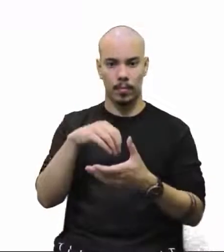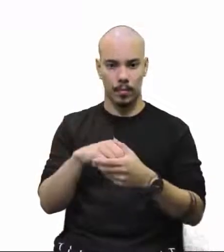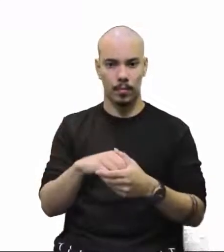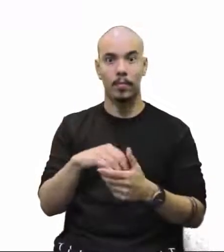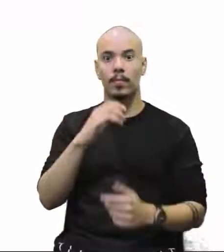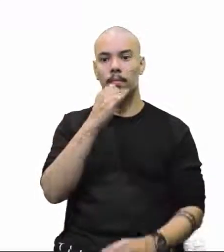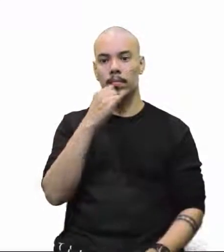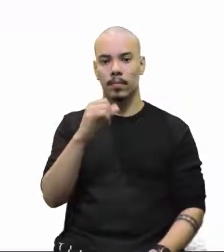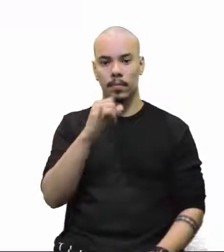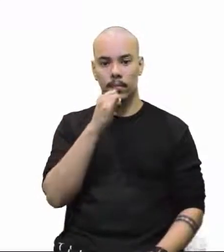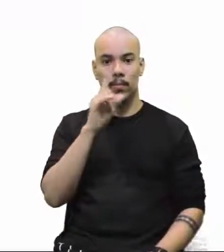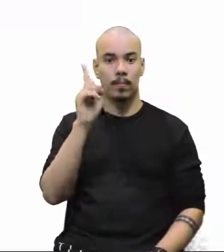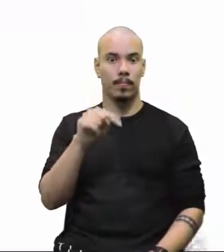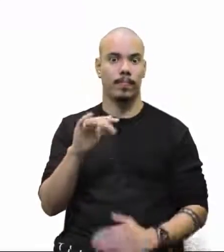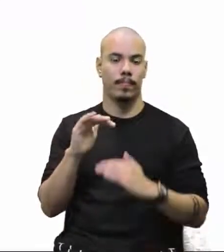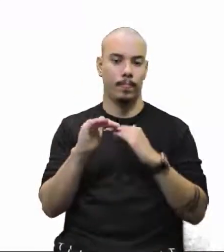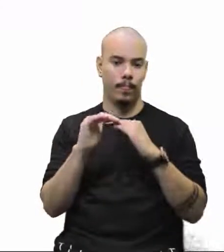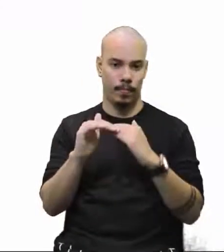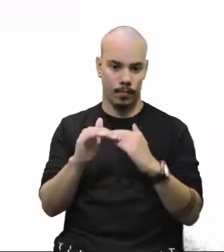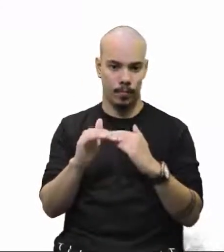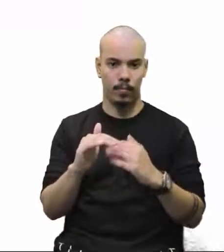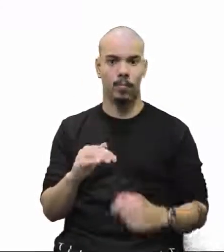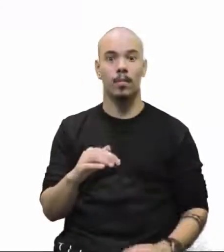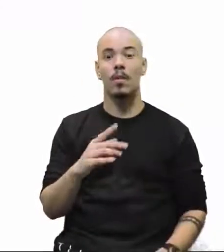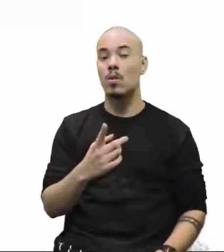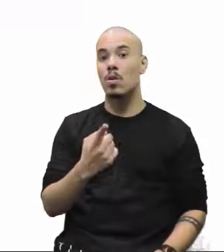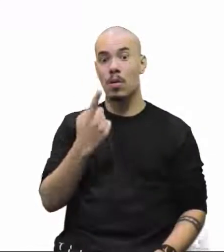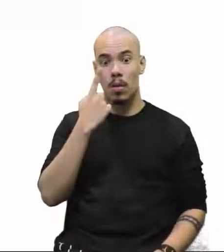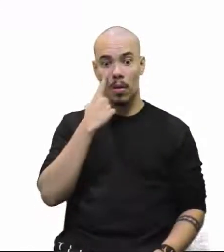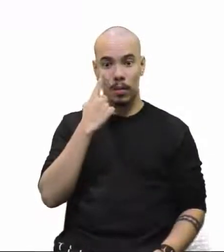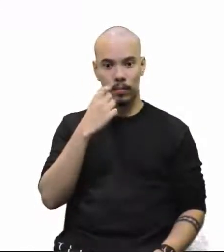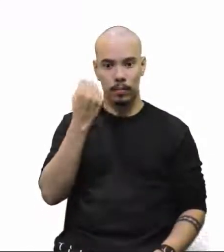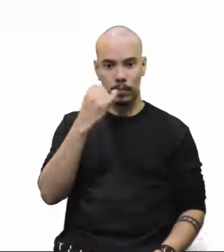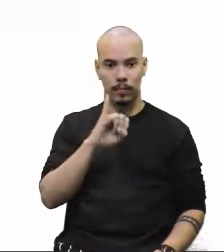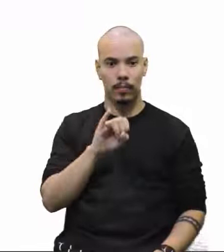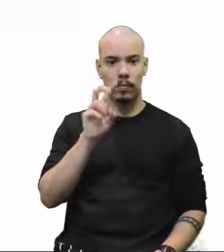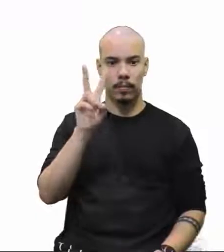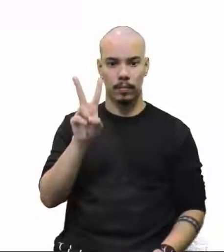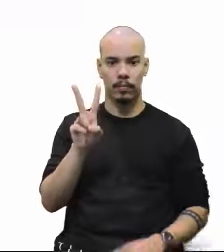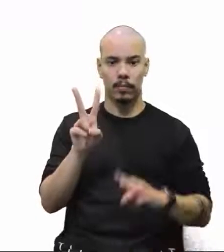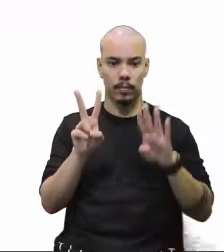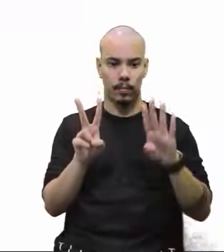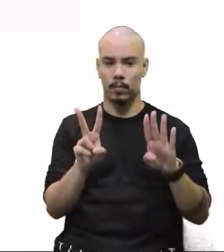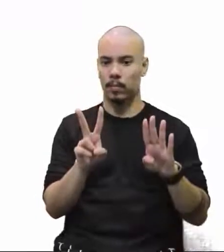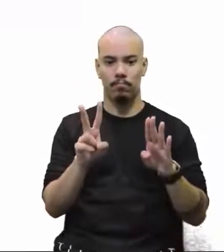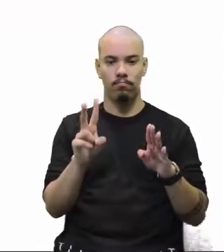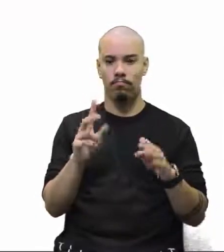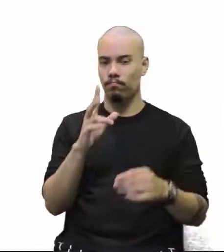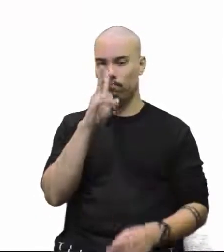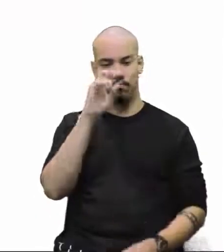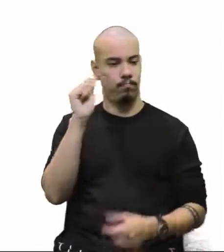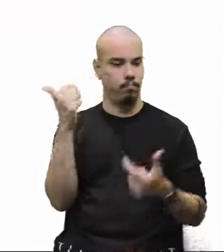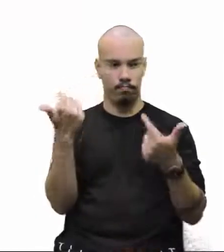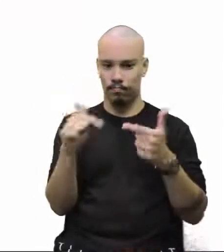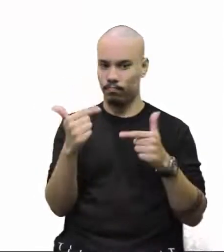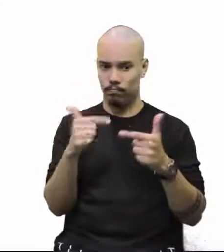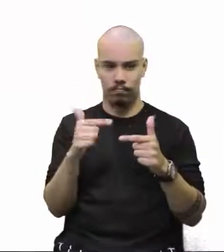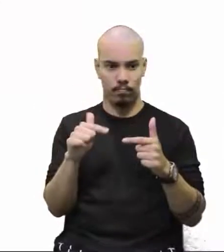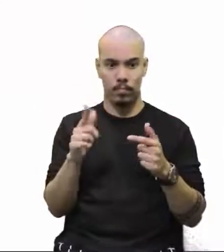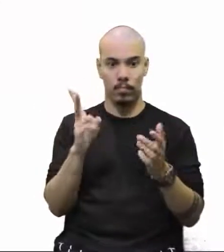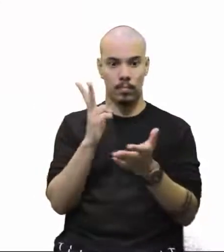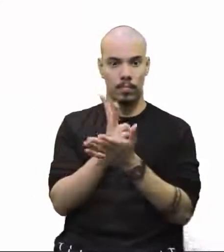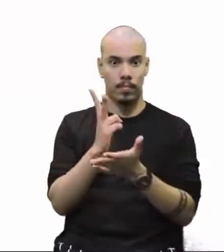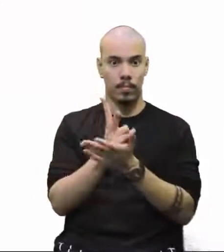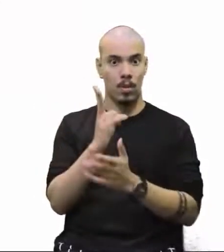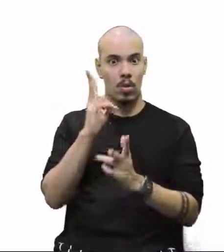um campo magnético uniforme. Olha, quando V é paralelo a B, nenhuma força age, movimento retilíneo uniforme,